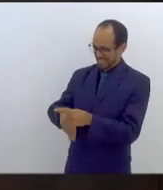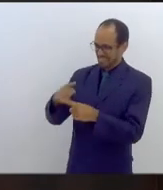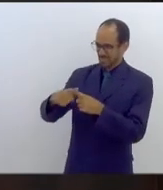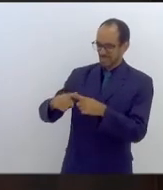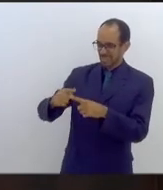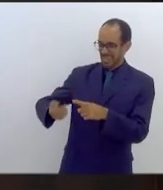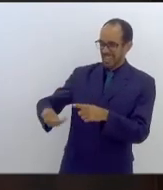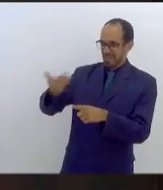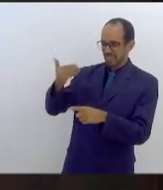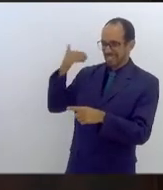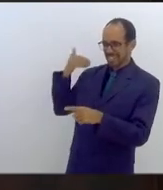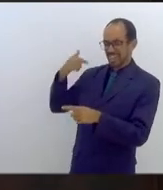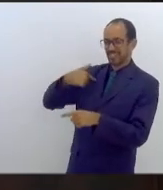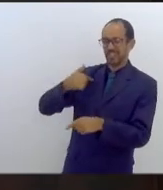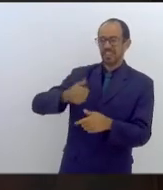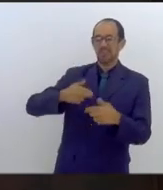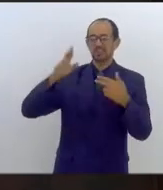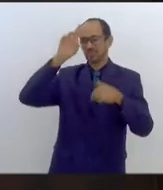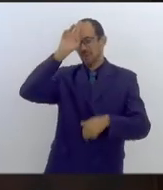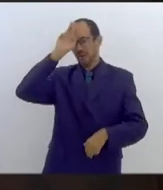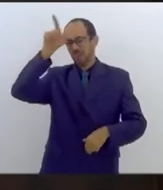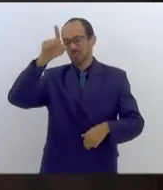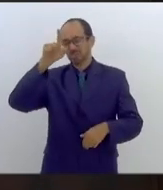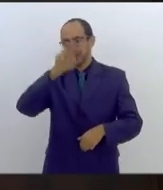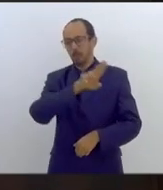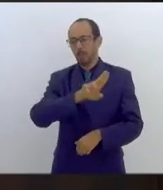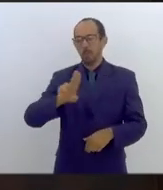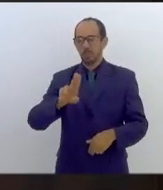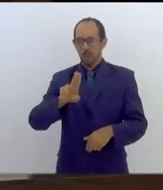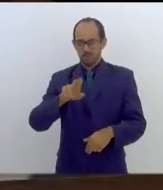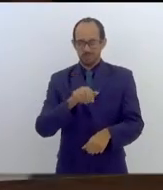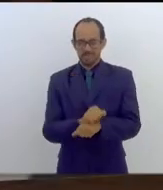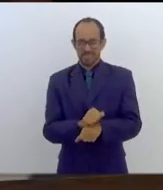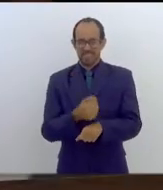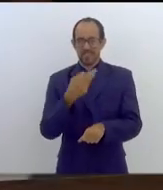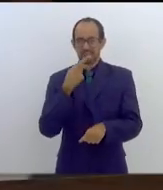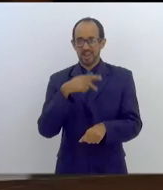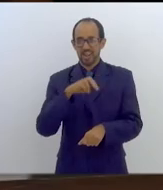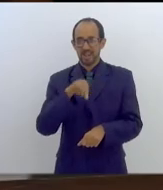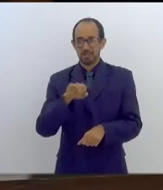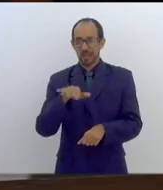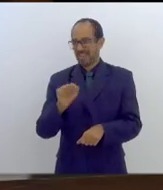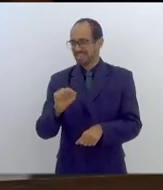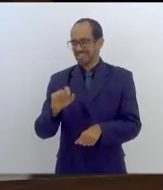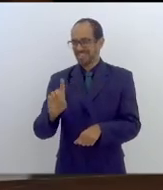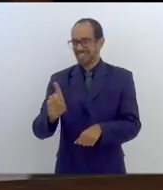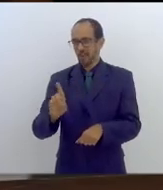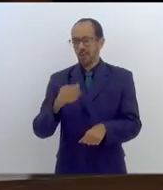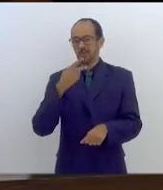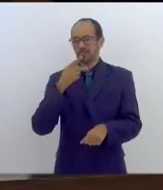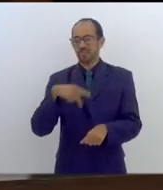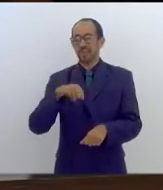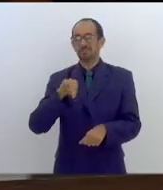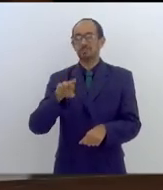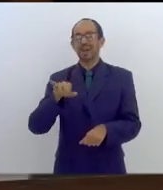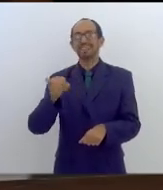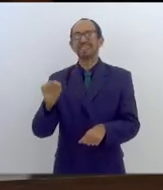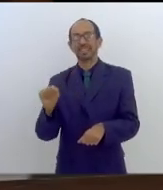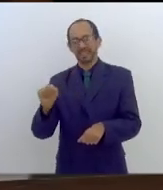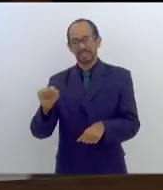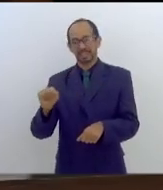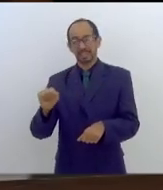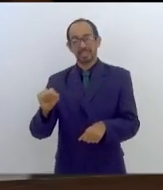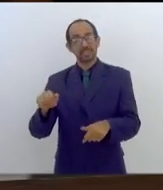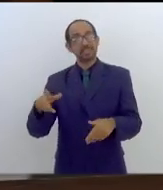eu confundi o nome e ao invés de falar na Márcia Eu Já chamei de Maria e